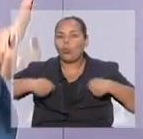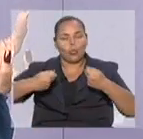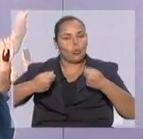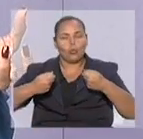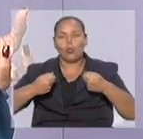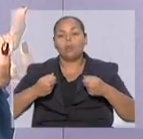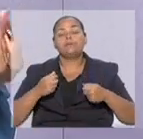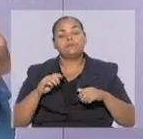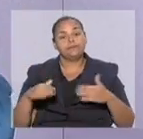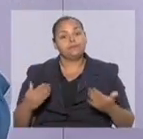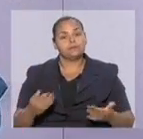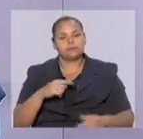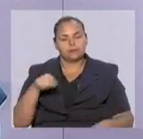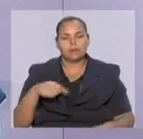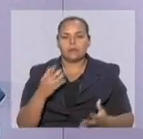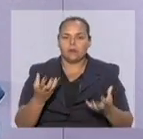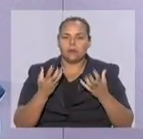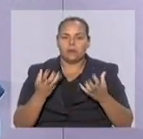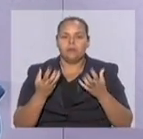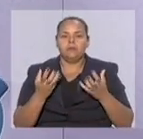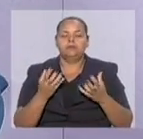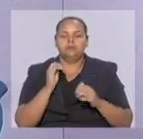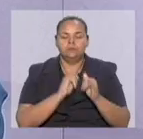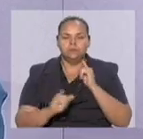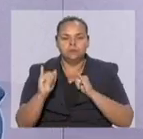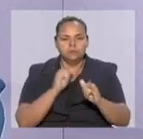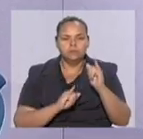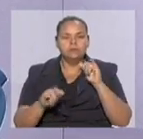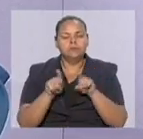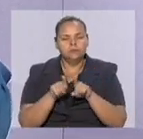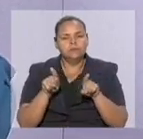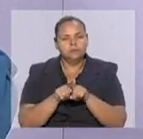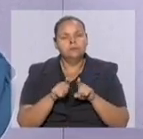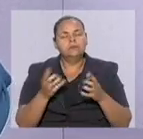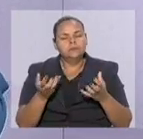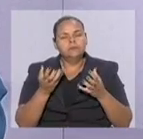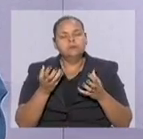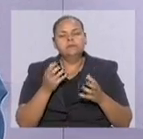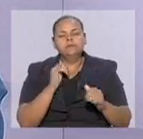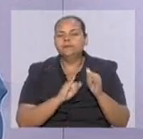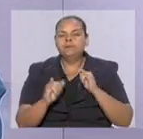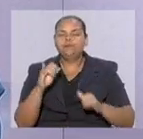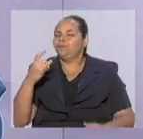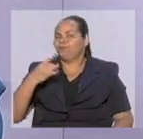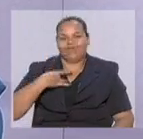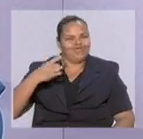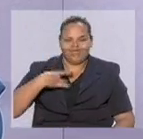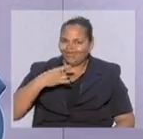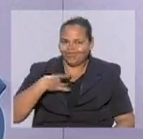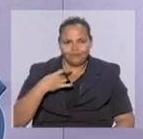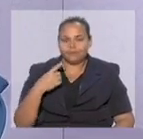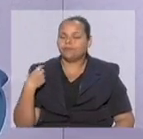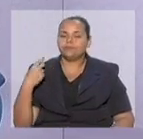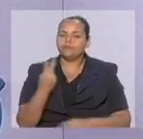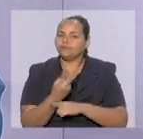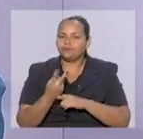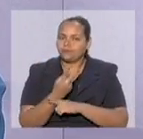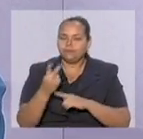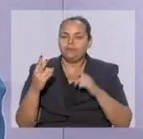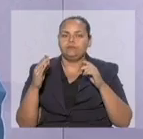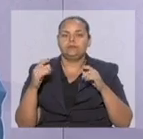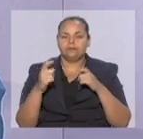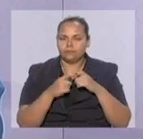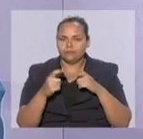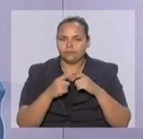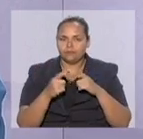fica curado. Então é isso que nós queremos informar. Então, e também queremos informar que não tenham medo de procurar um